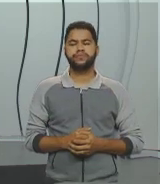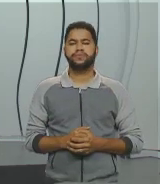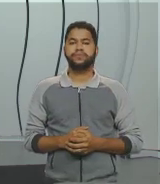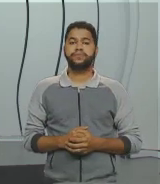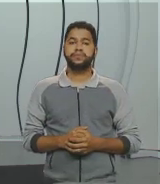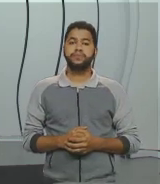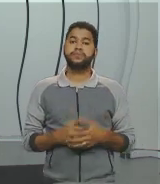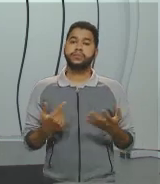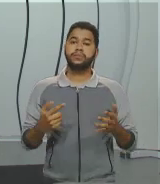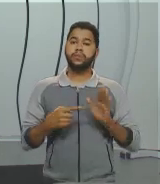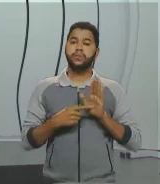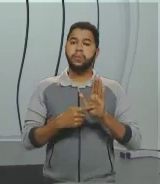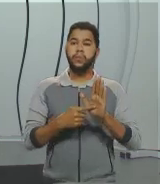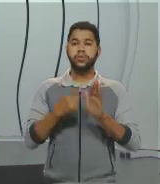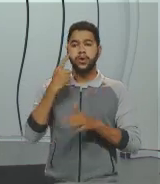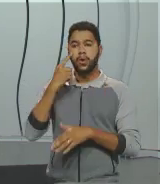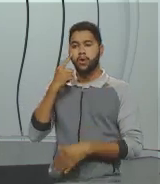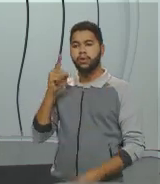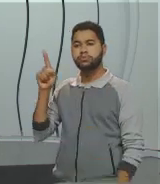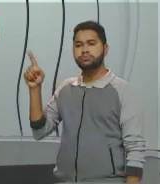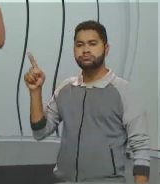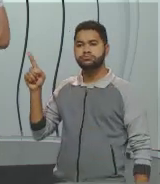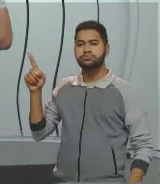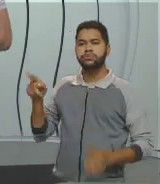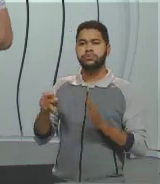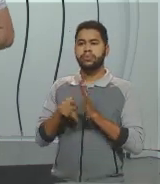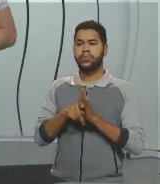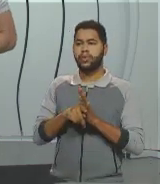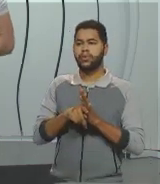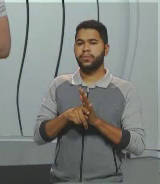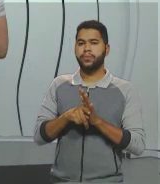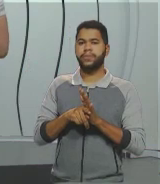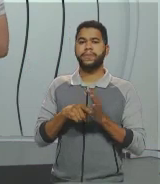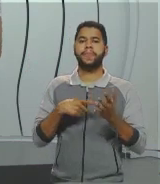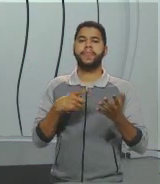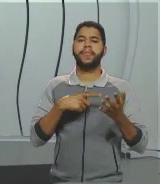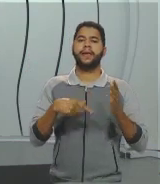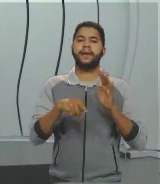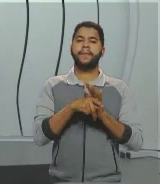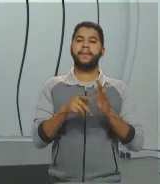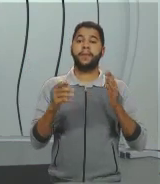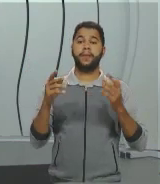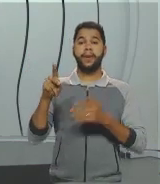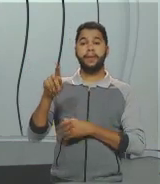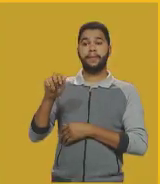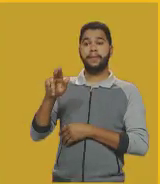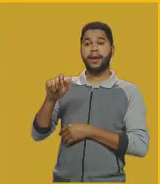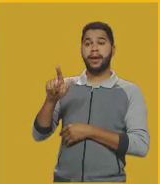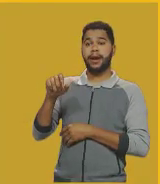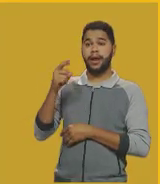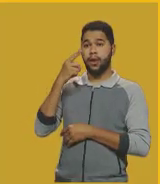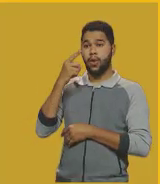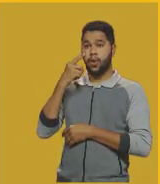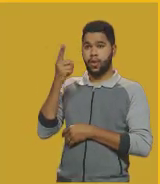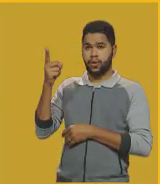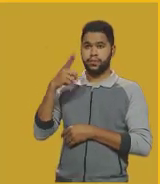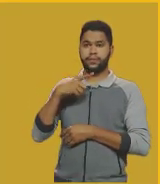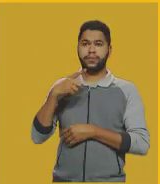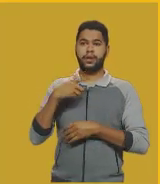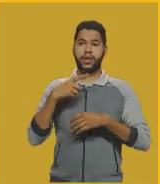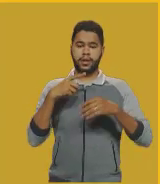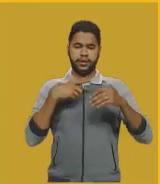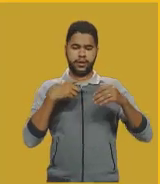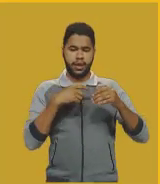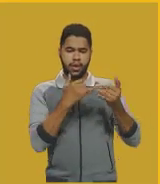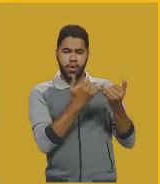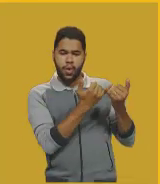E aí eu coloquei para vocês uma representação, um diagrama de uma ligação em paralelo. Notem que sai uma corrente da bateria, essa